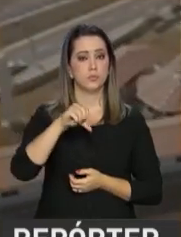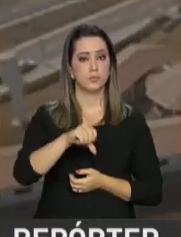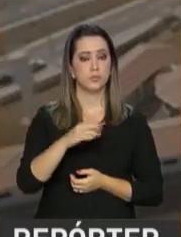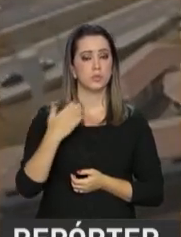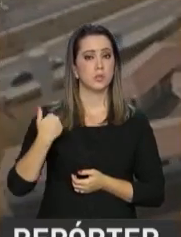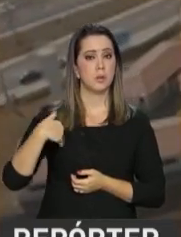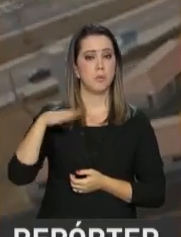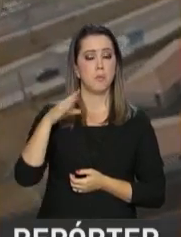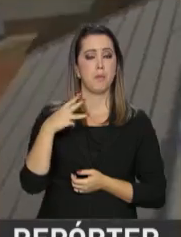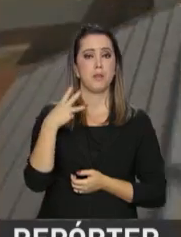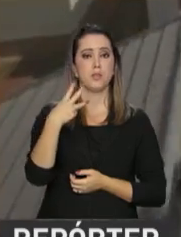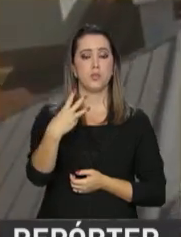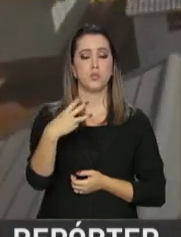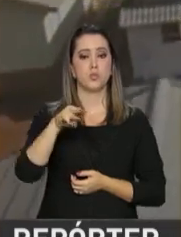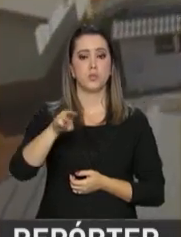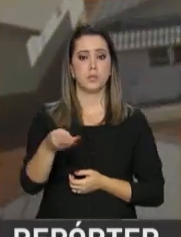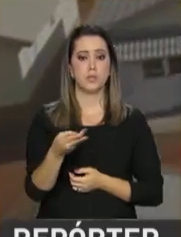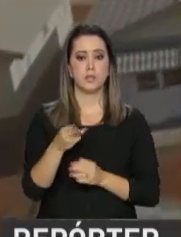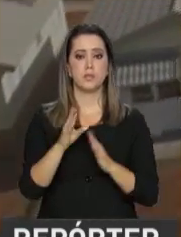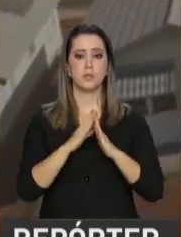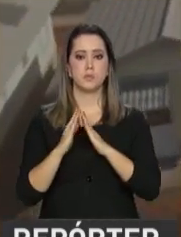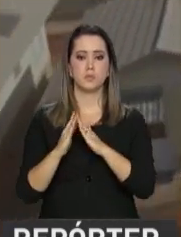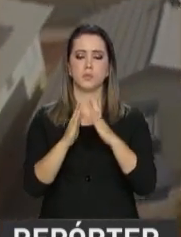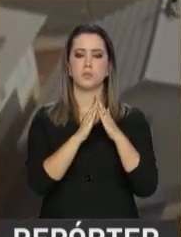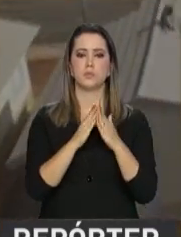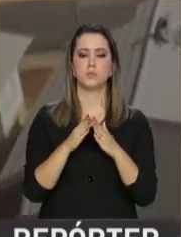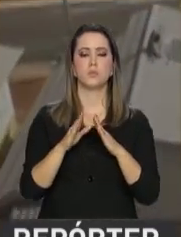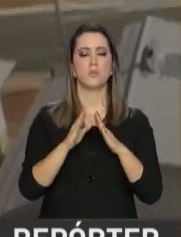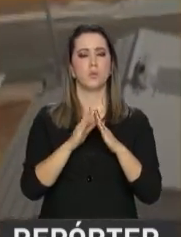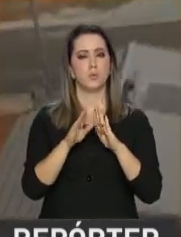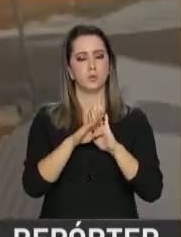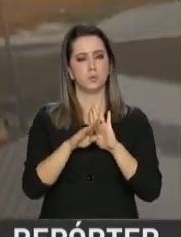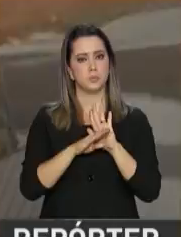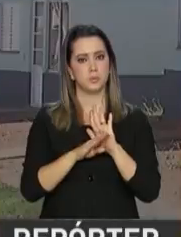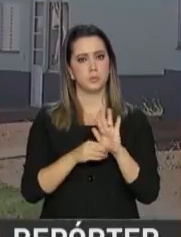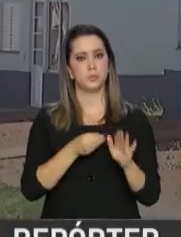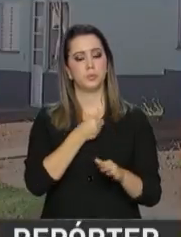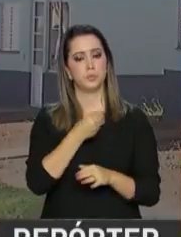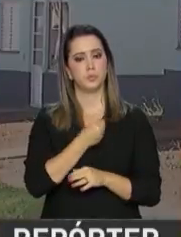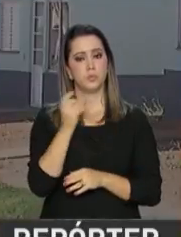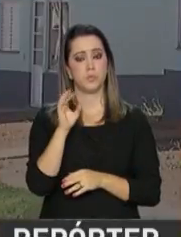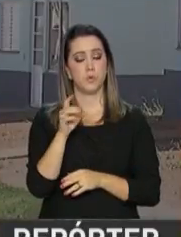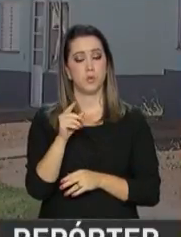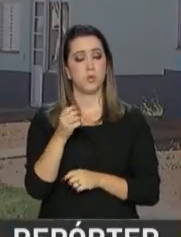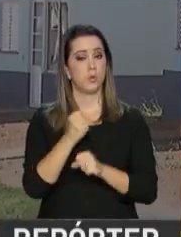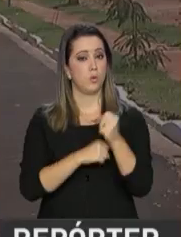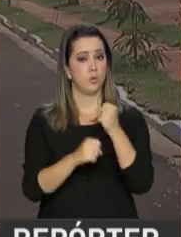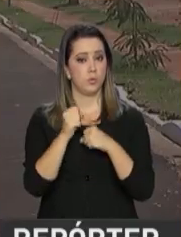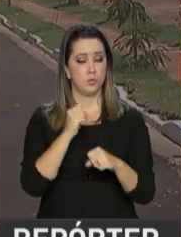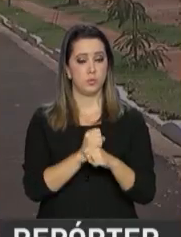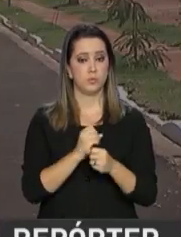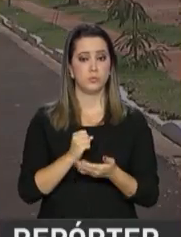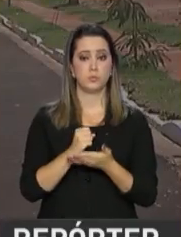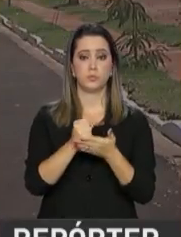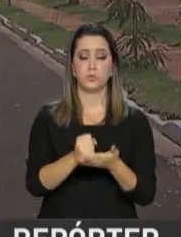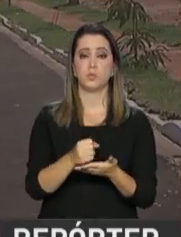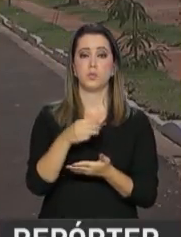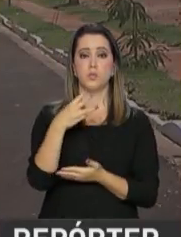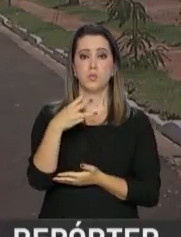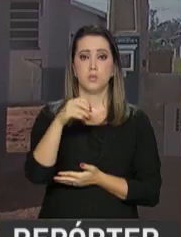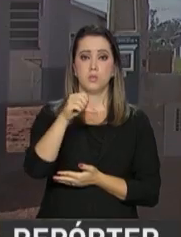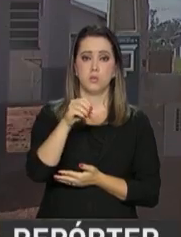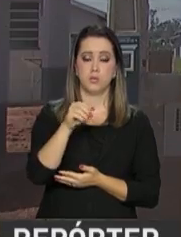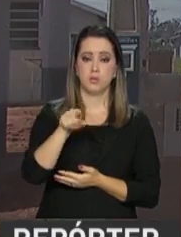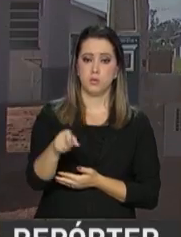mais de três milhões e 600 mil unidades do programa minha casa minha vida só no ano passado foram 390